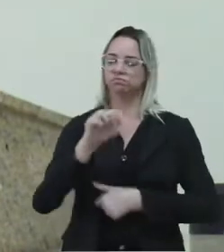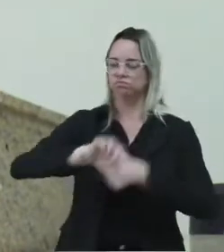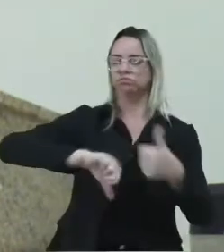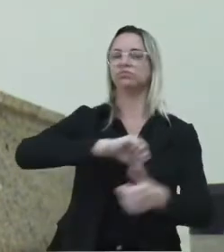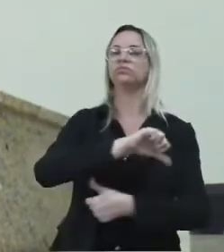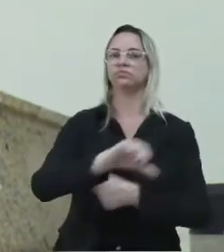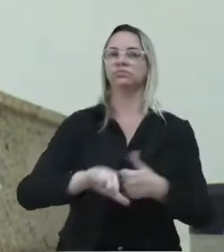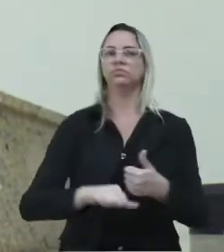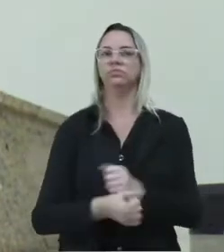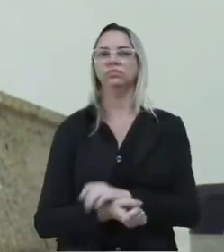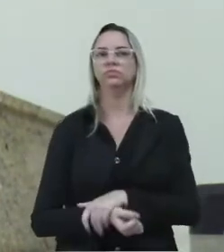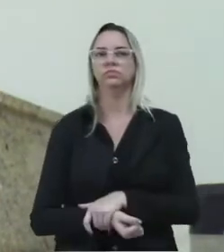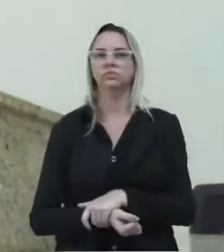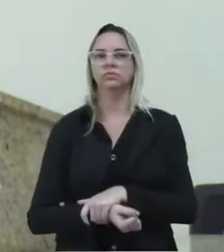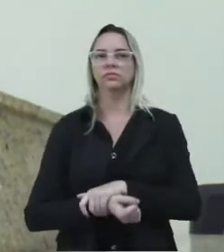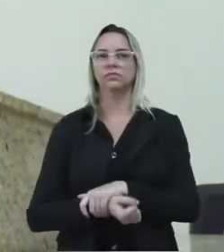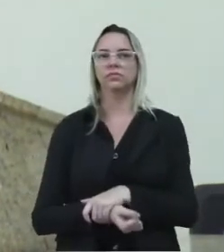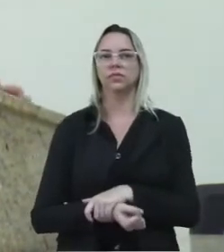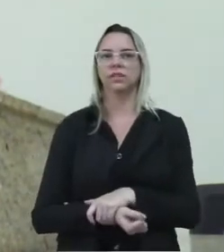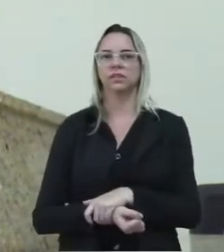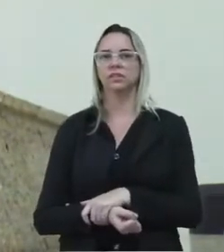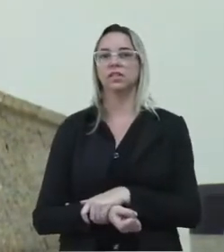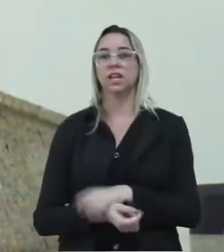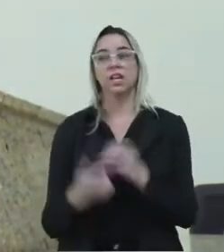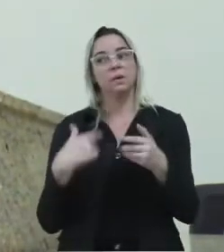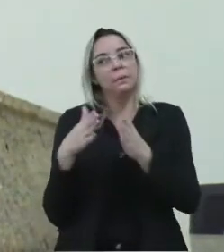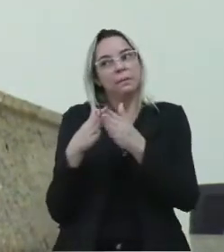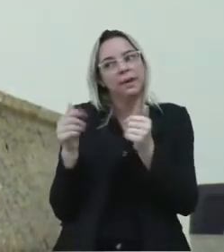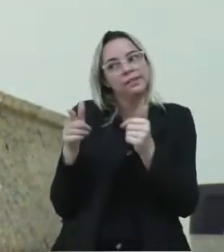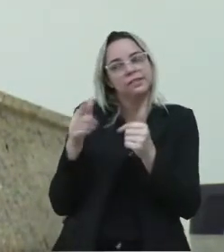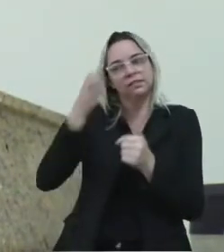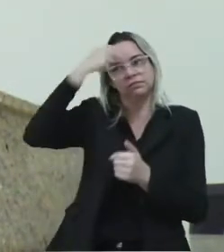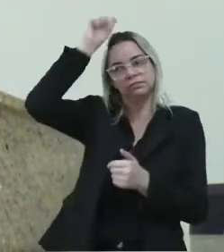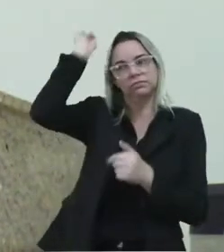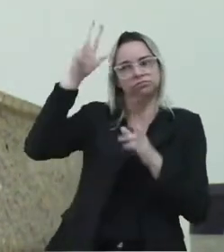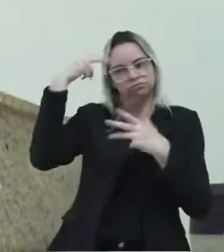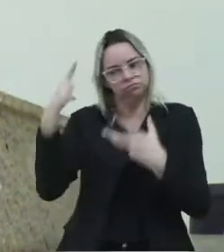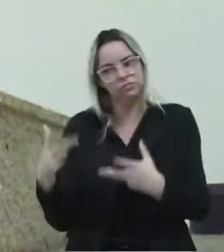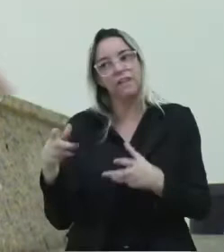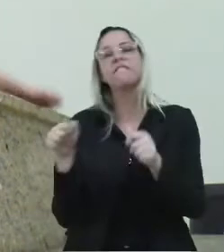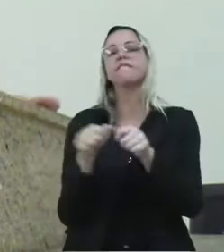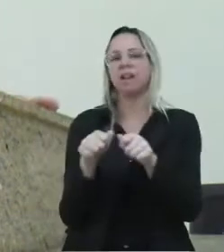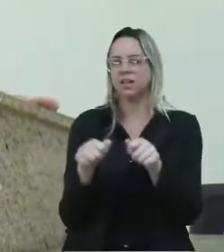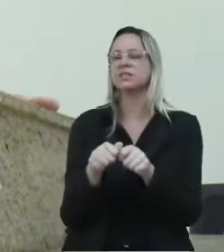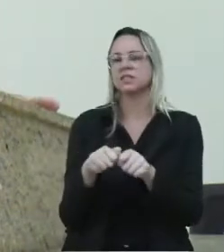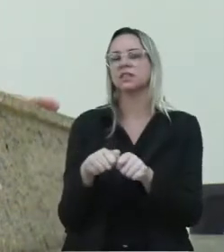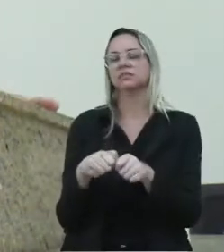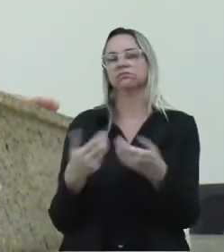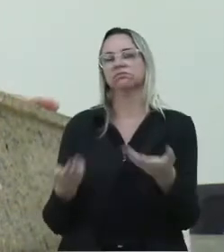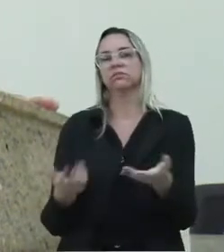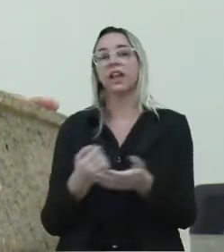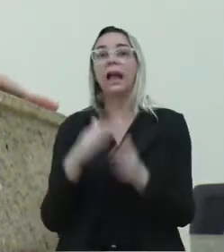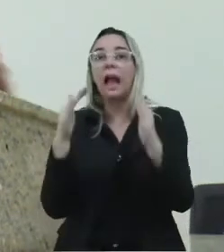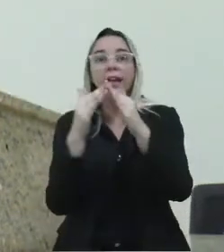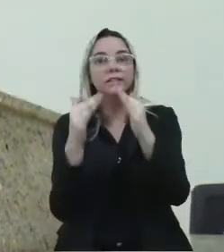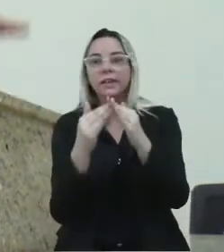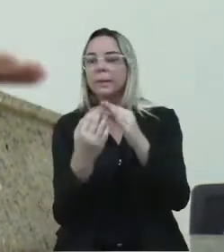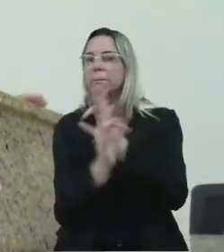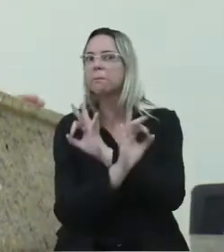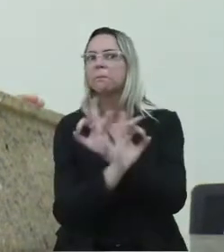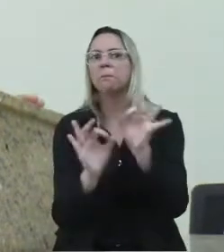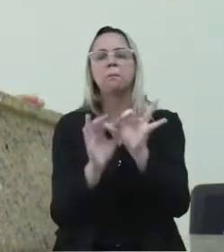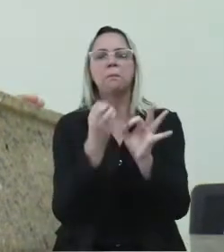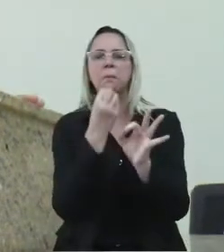É interessante que a Vossa Excelência faça isso, né? É uma casa muito boa,